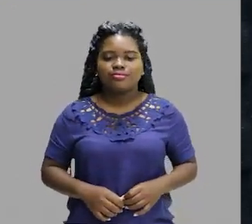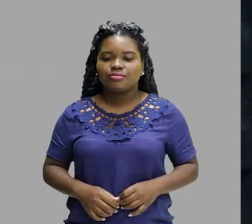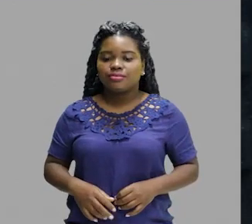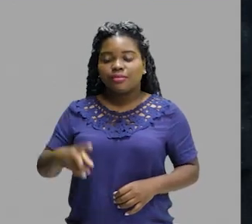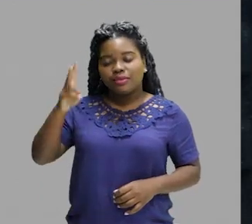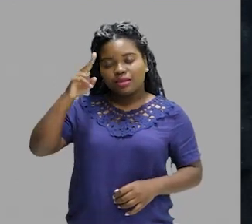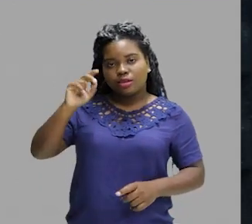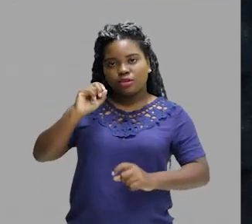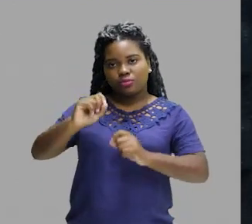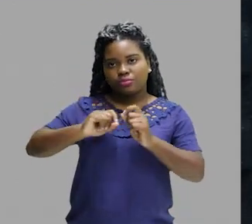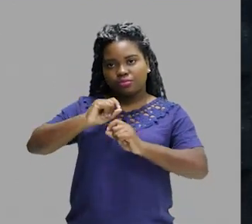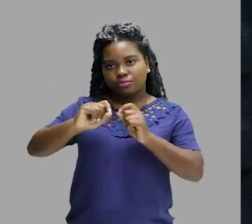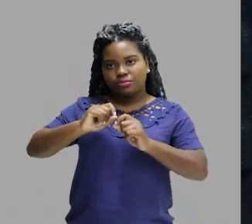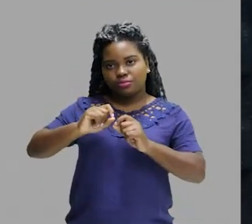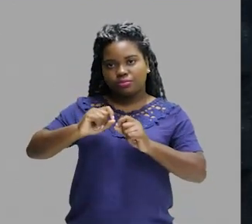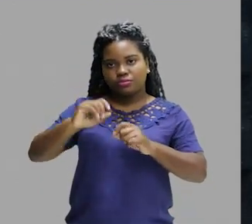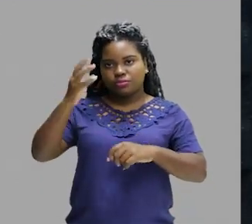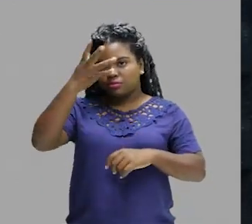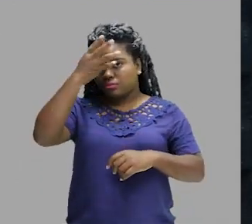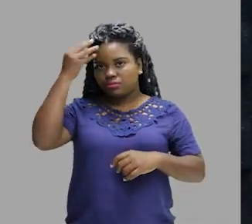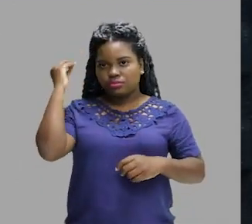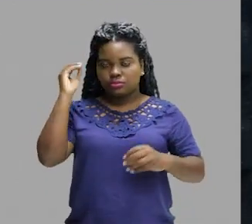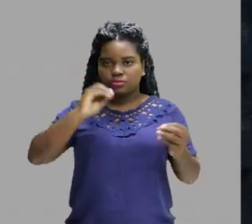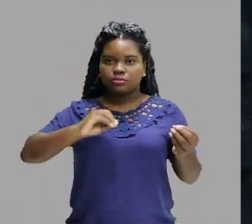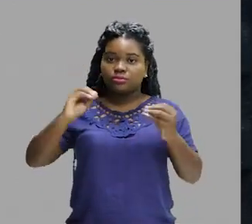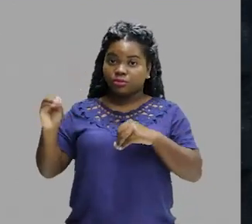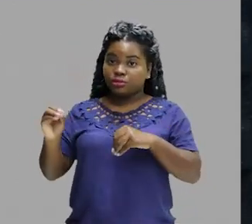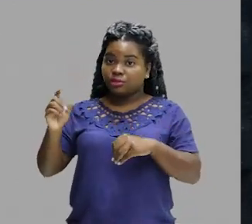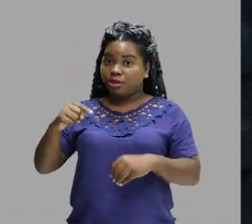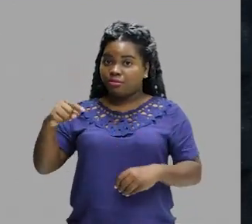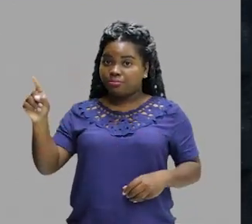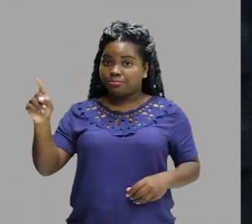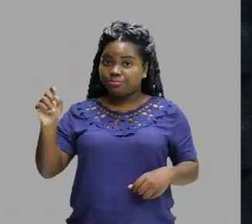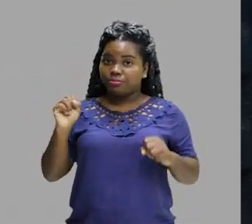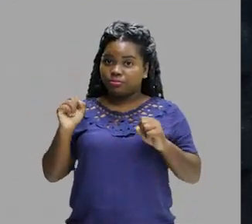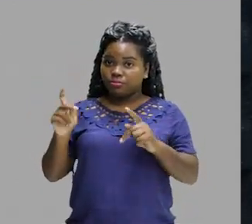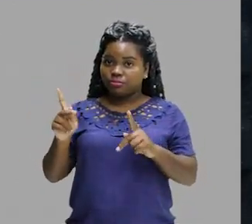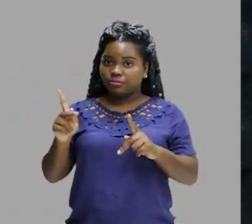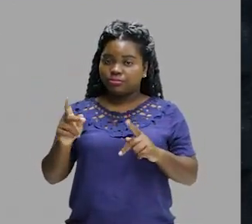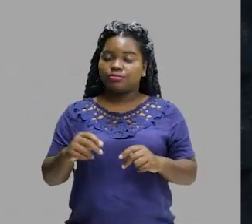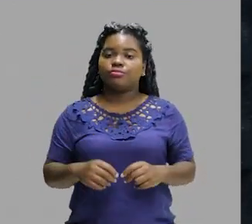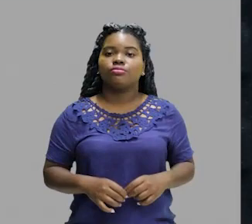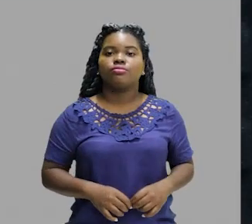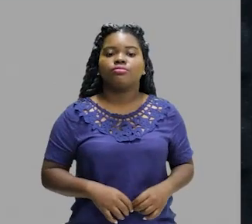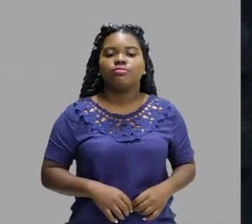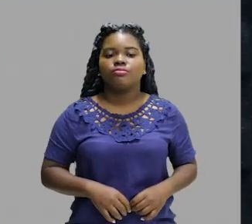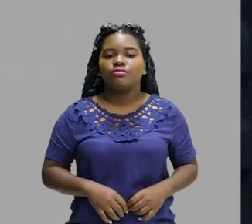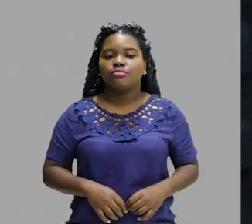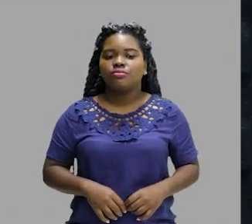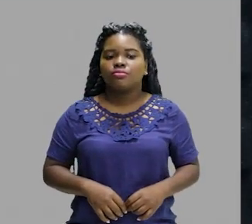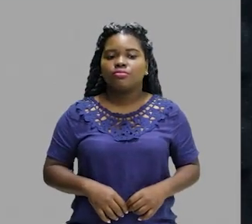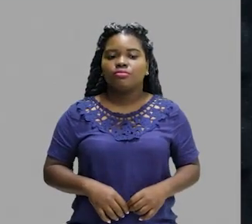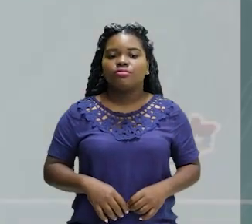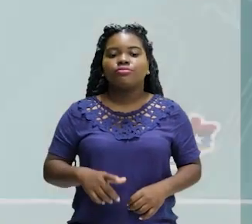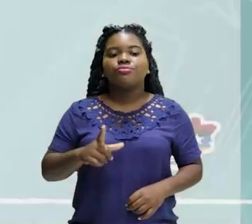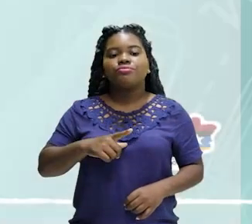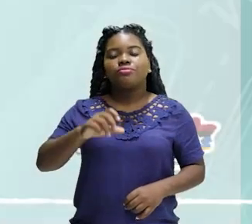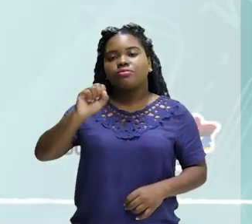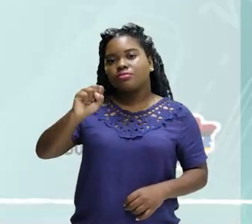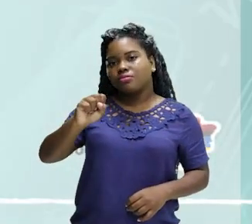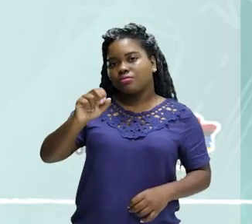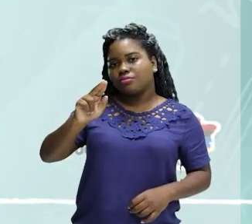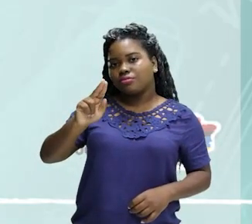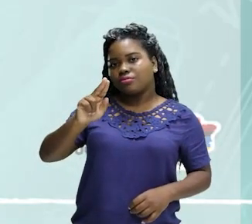Lembrando, gente, de não esquecer de colocar tilde, tá? Os acentos em espanhol.